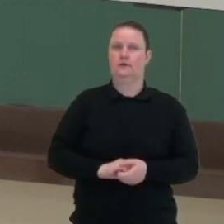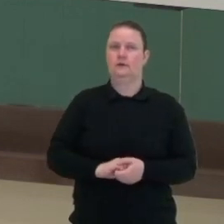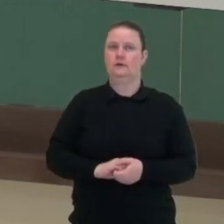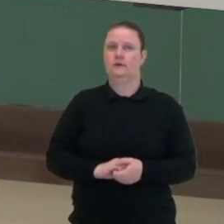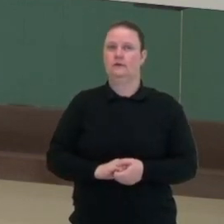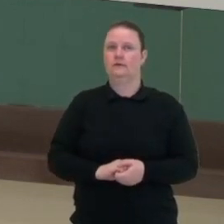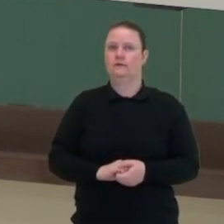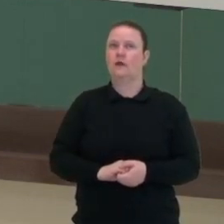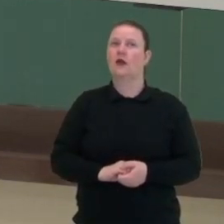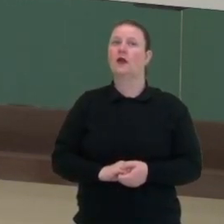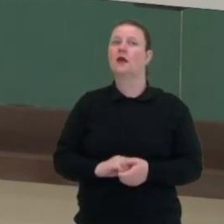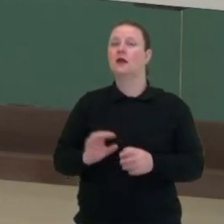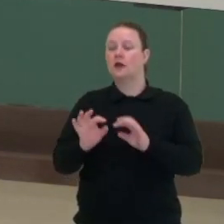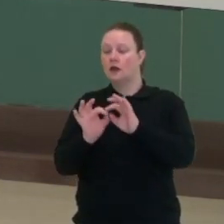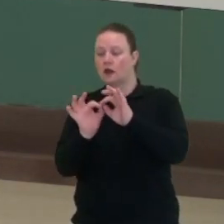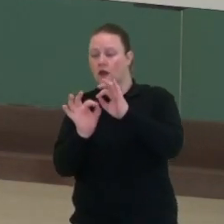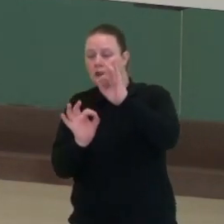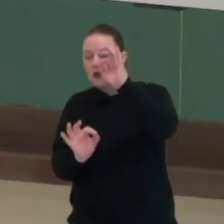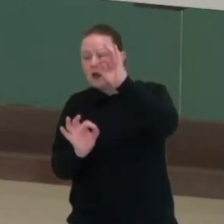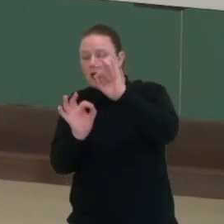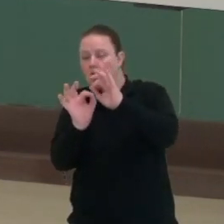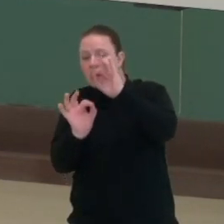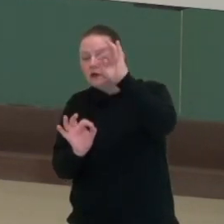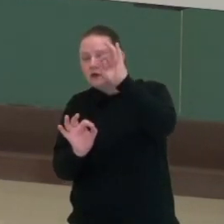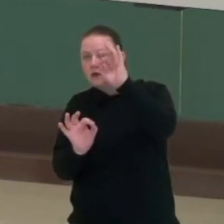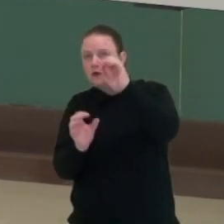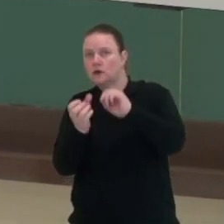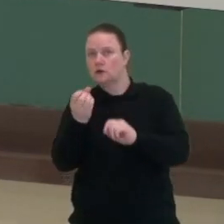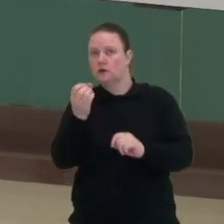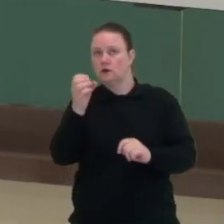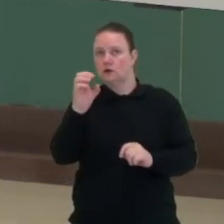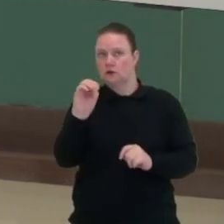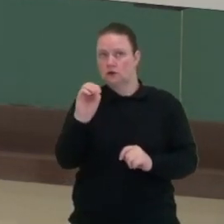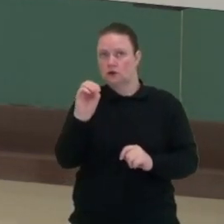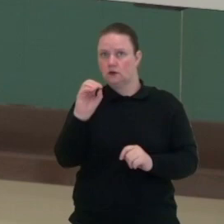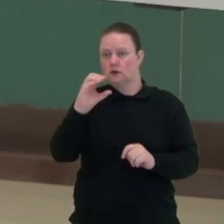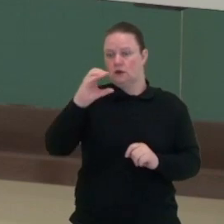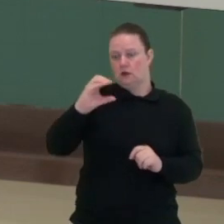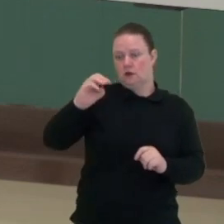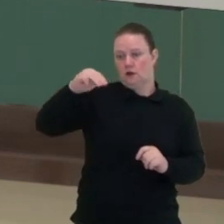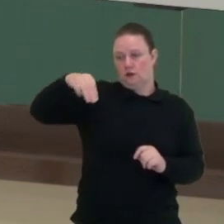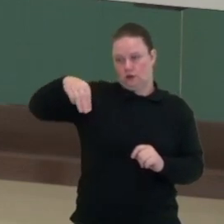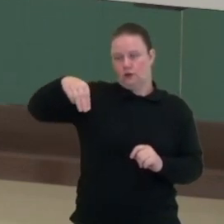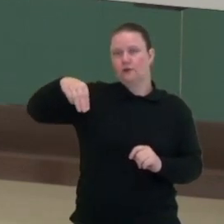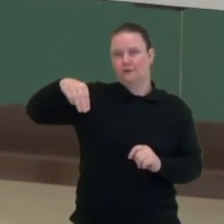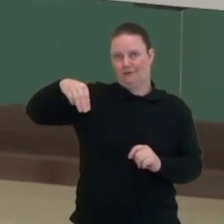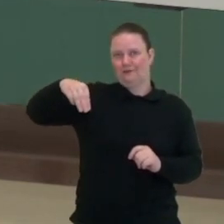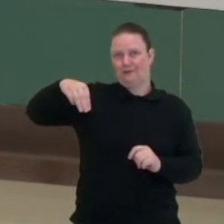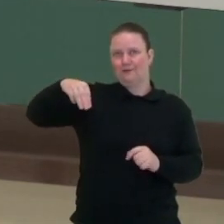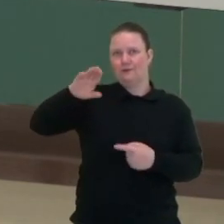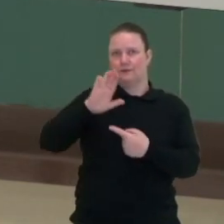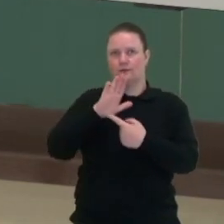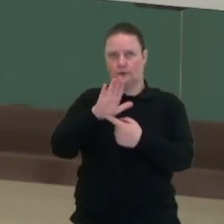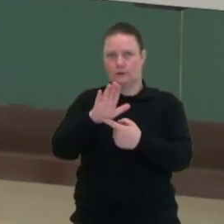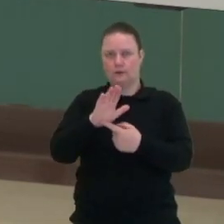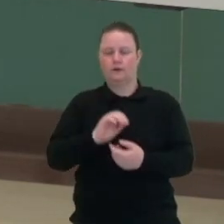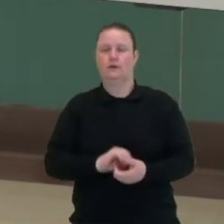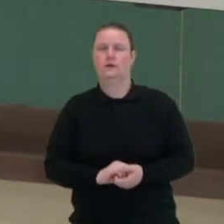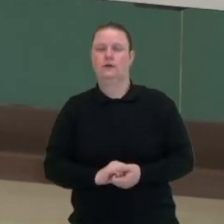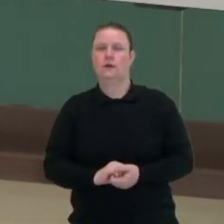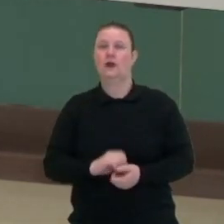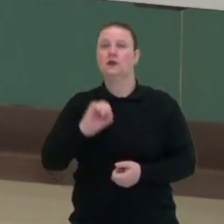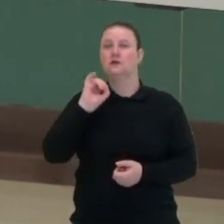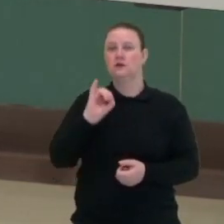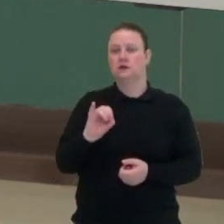em metros. E a altura? A altura está em centímetros, tá? 60 centímetros. Se